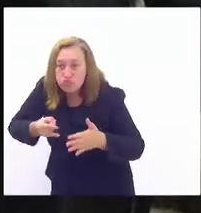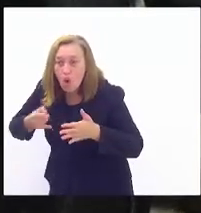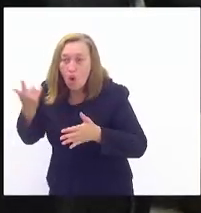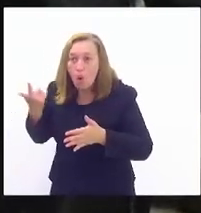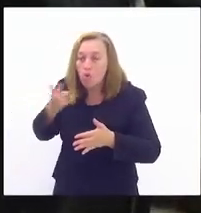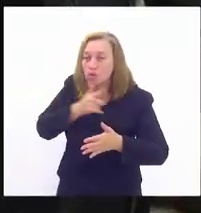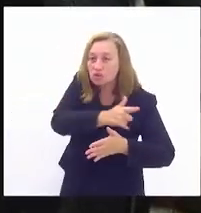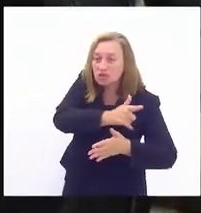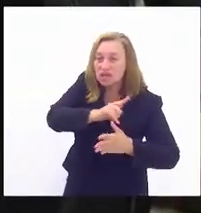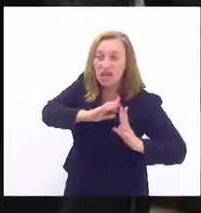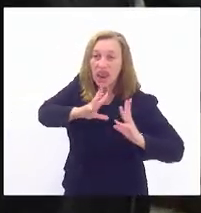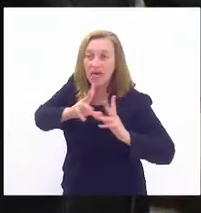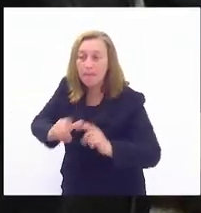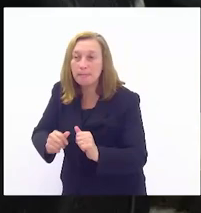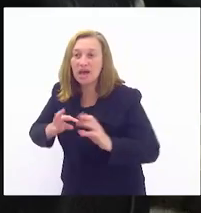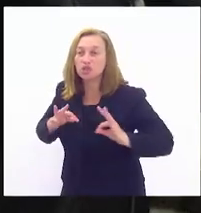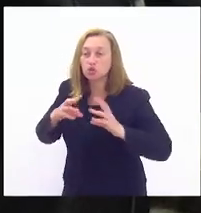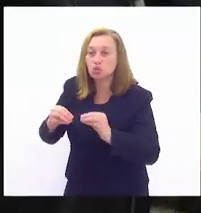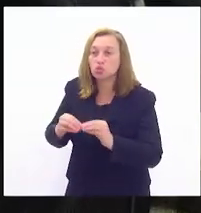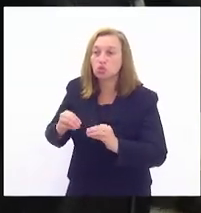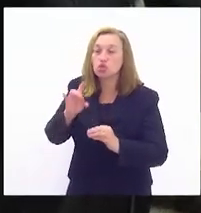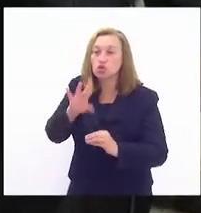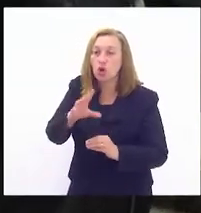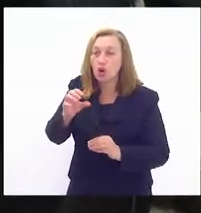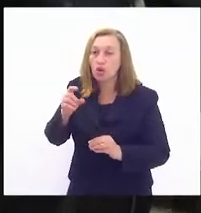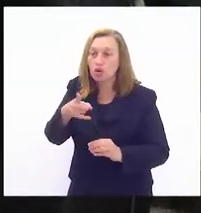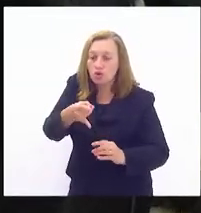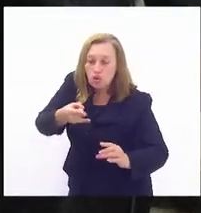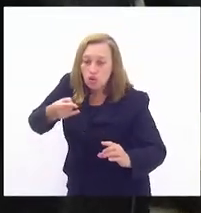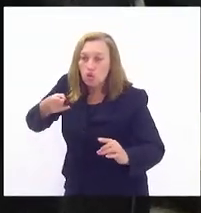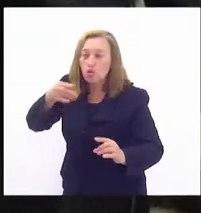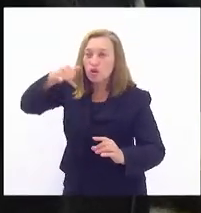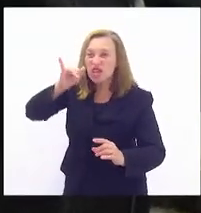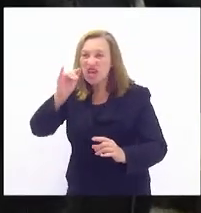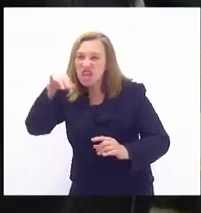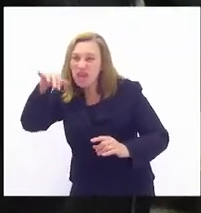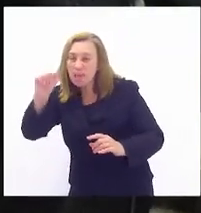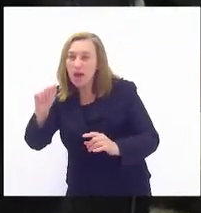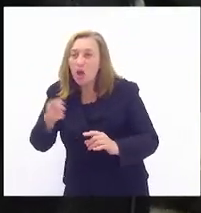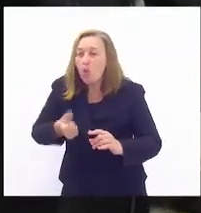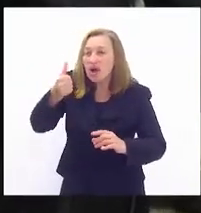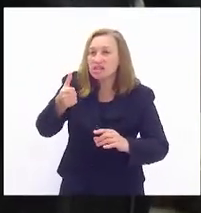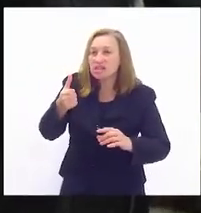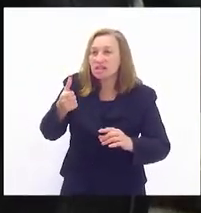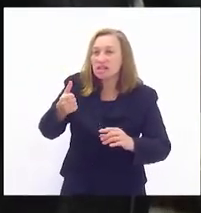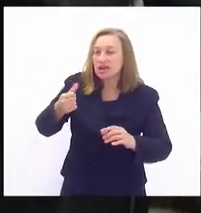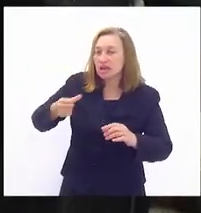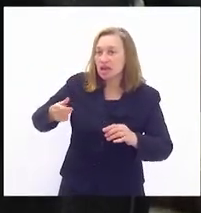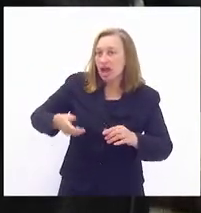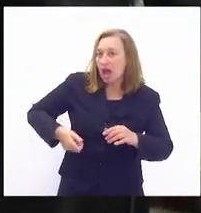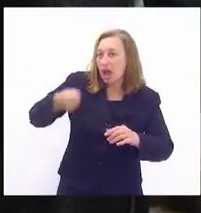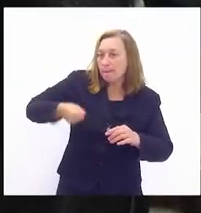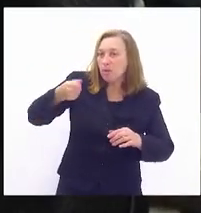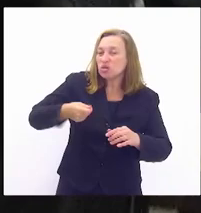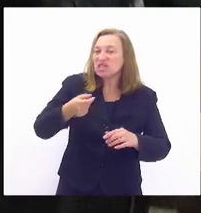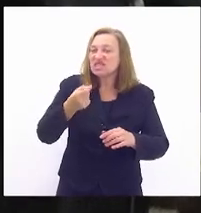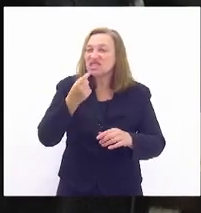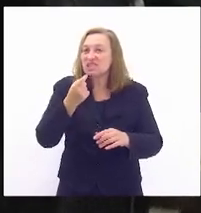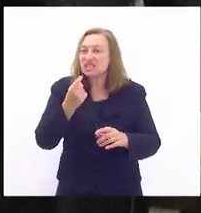todinha com o ímã. Quase meia bolsa de poeira. Então você vê